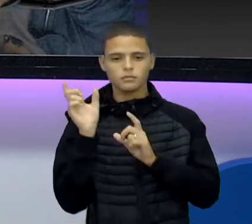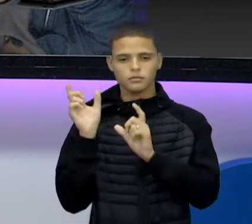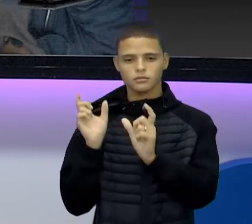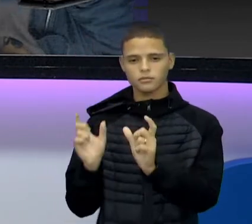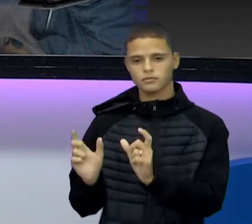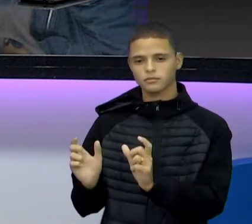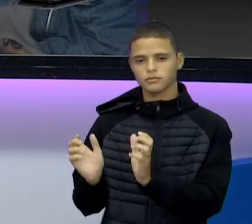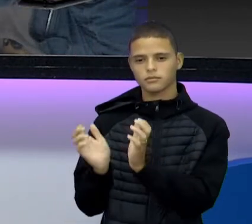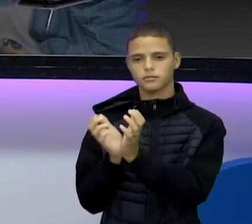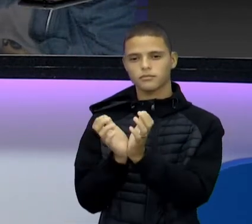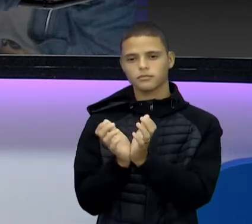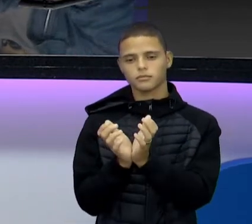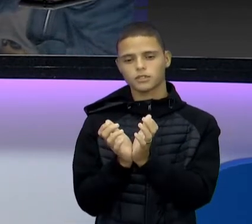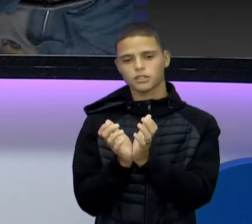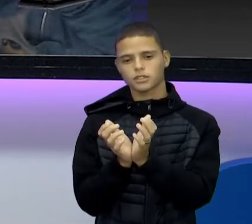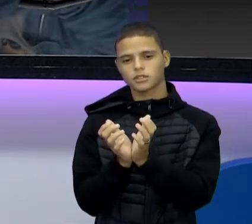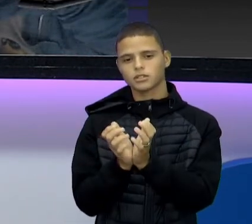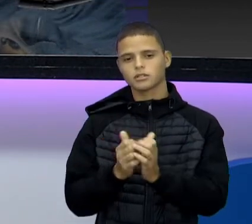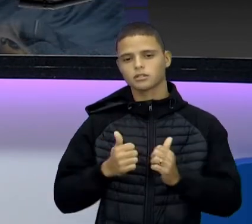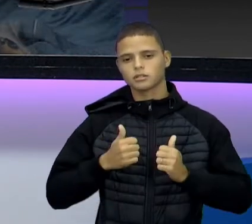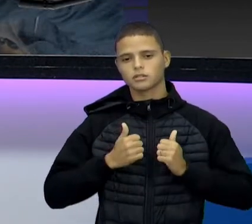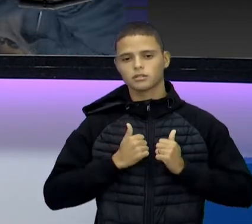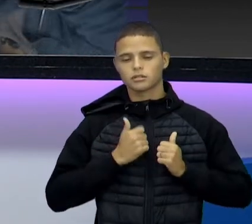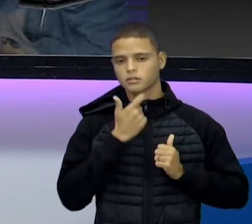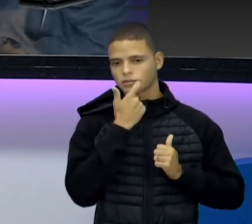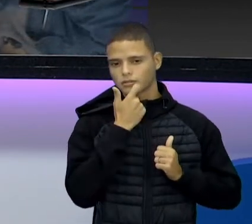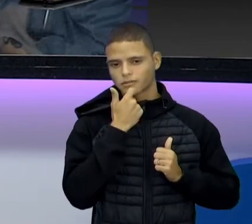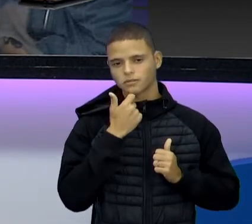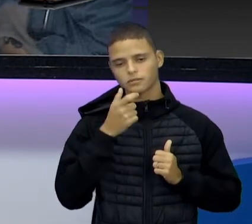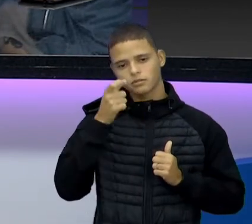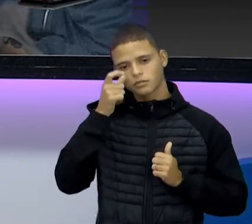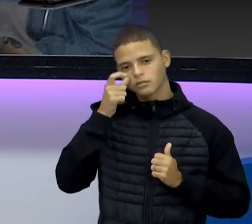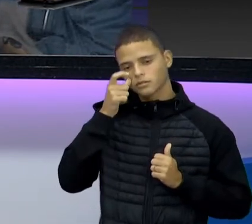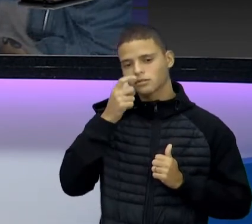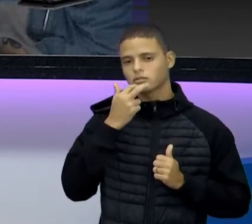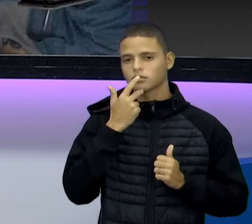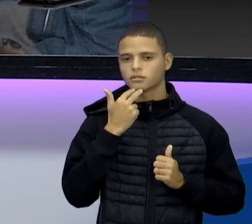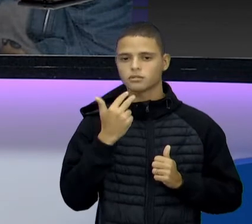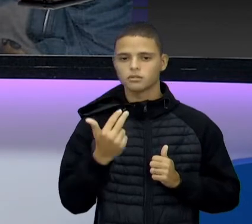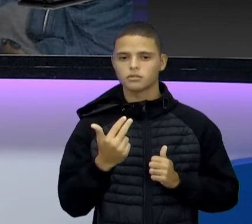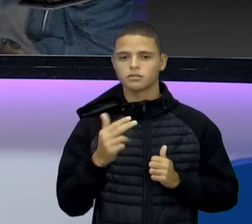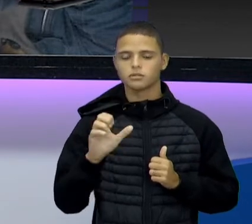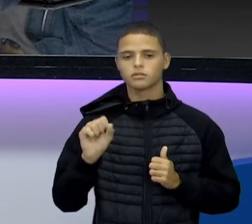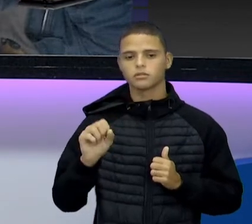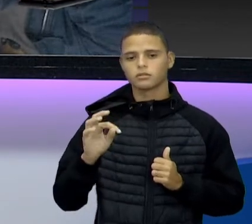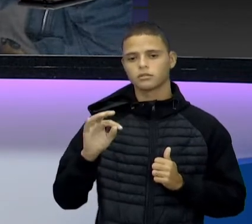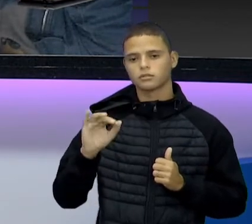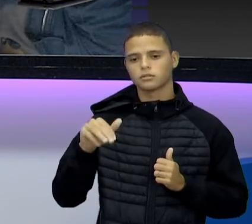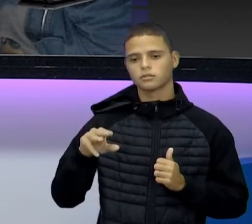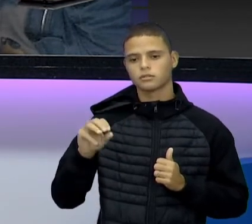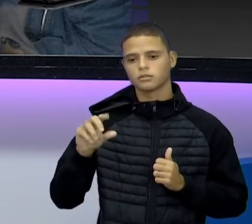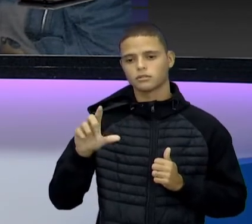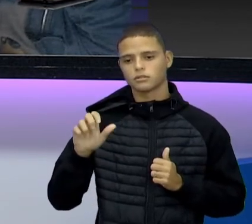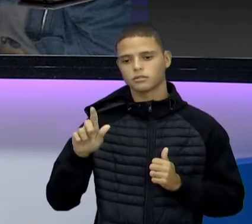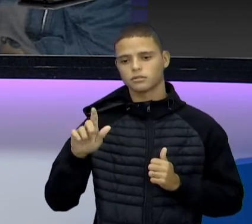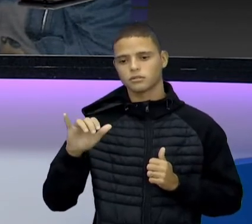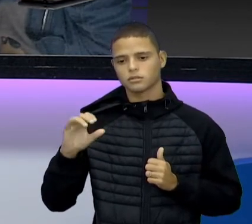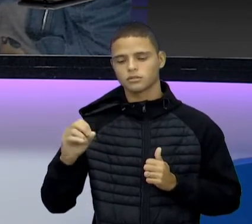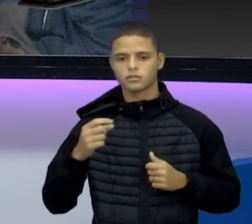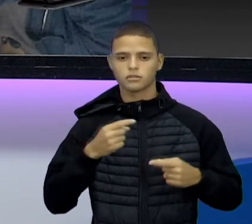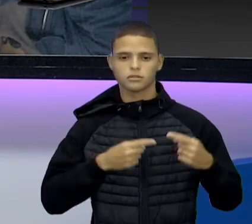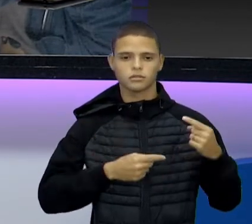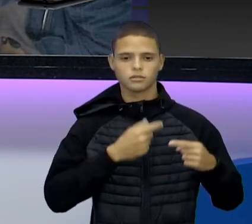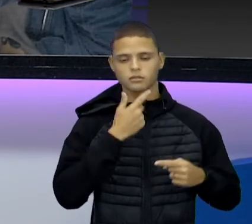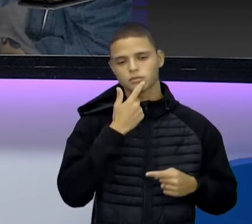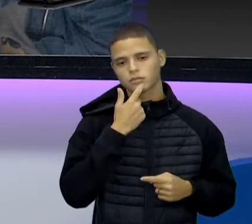escravidão. O autor, que se apresenta como um interessado em linguística, etimologia e latim, chega a classificar o debate como